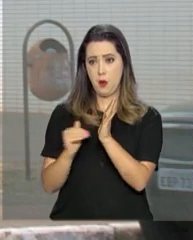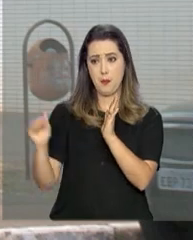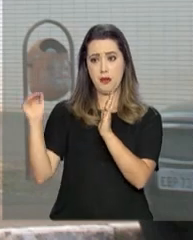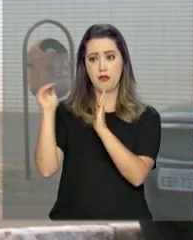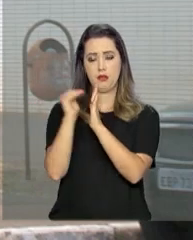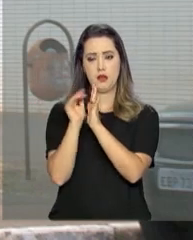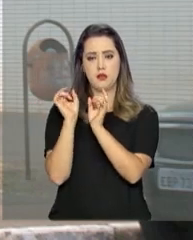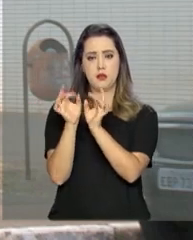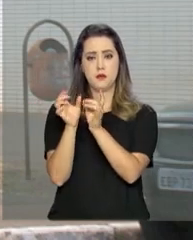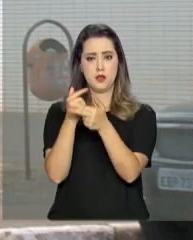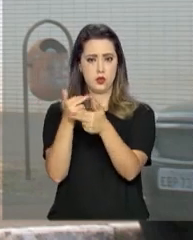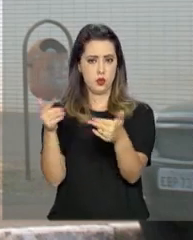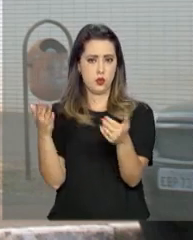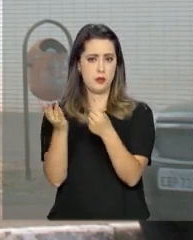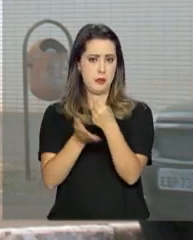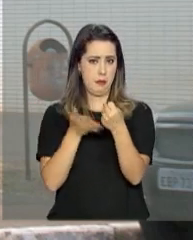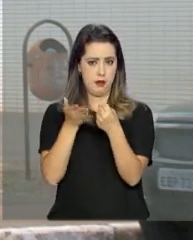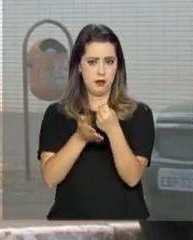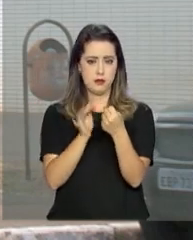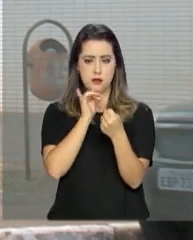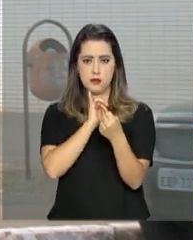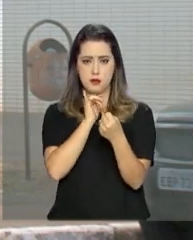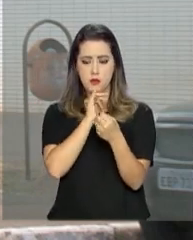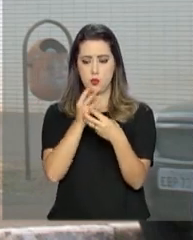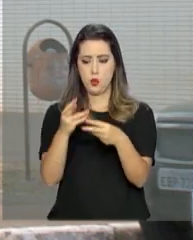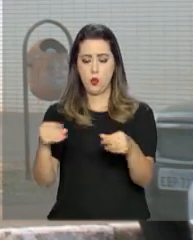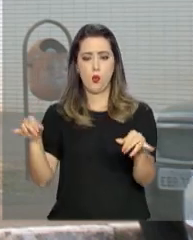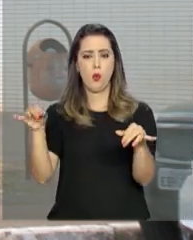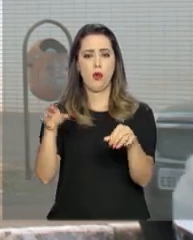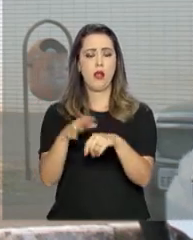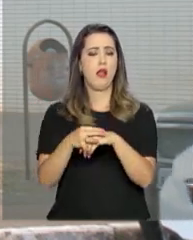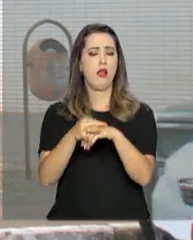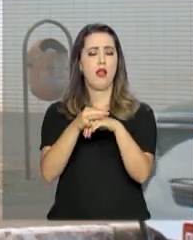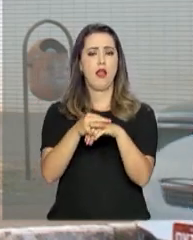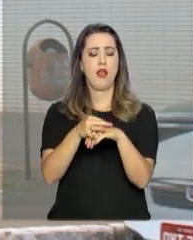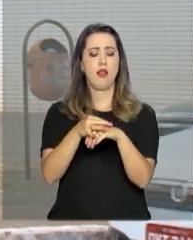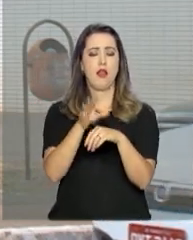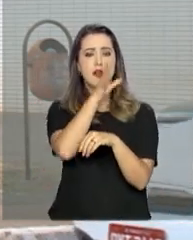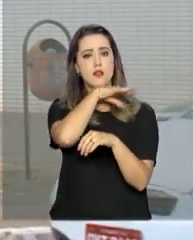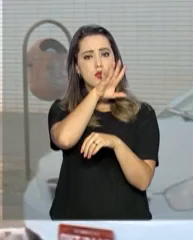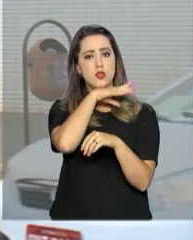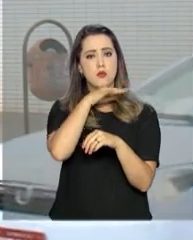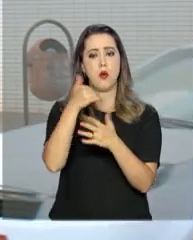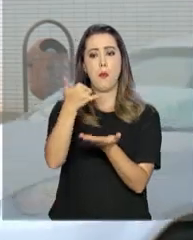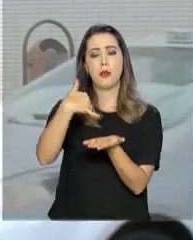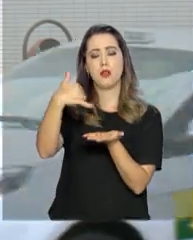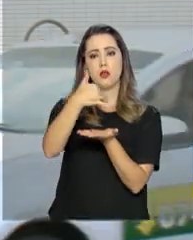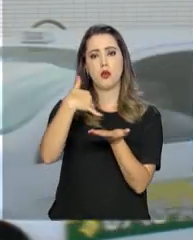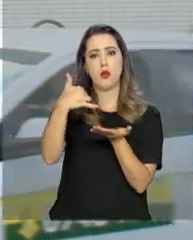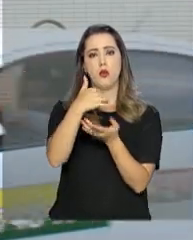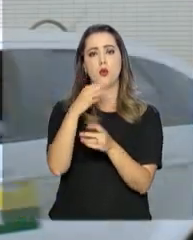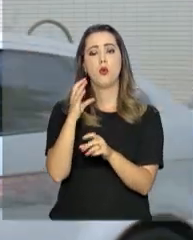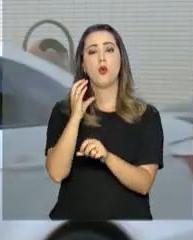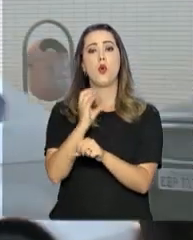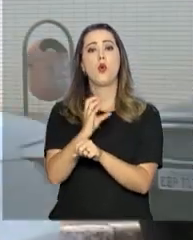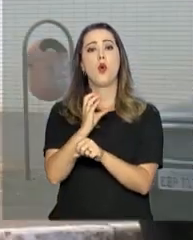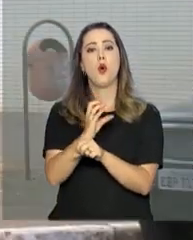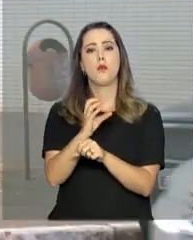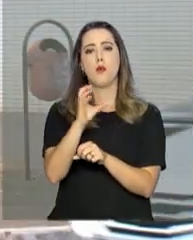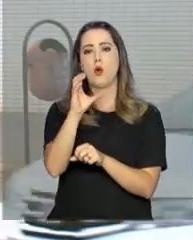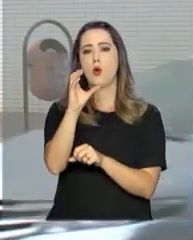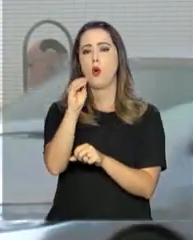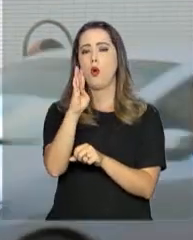as vendas de produtos básicos, como miúdos de animais, petróleo em bruto, minério de cobre e farelo de